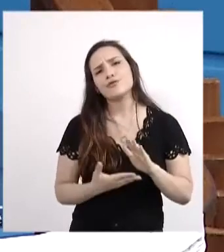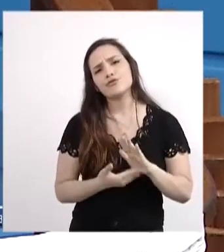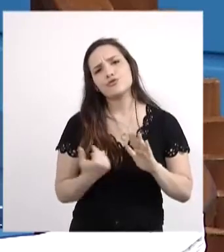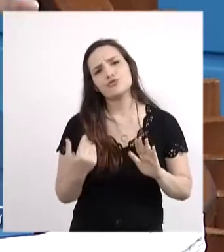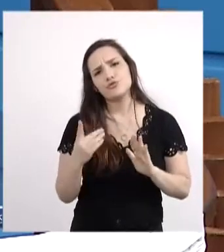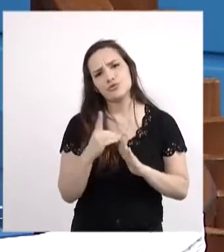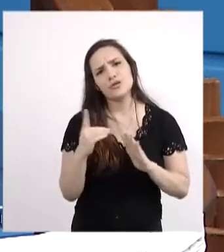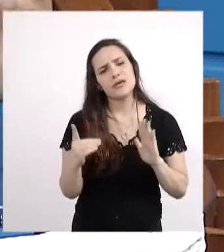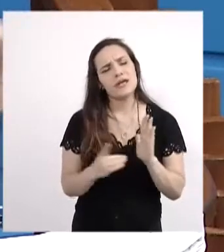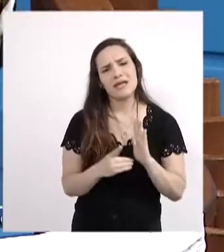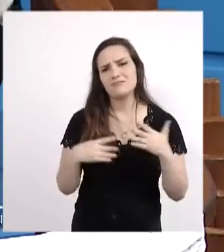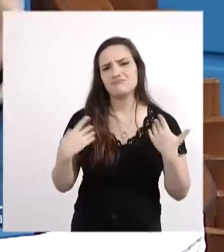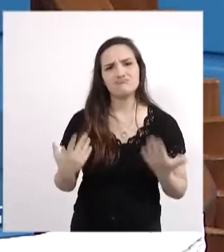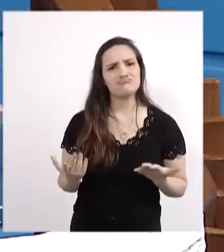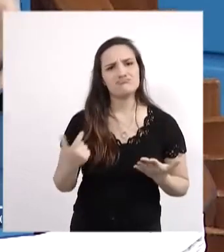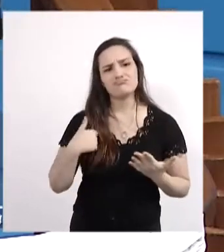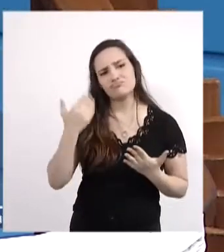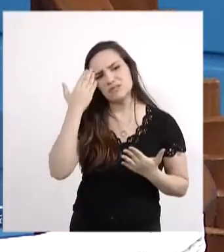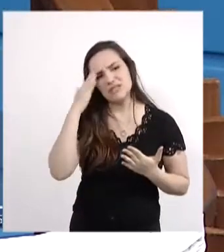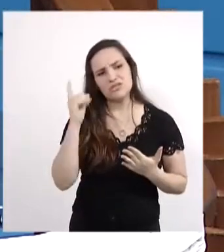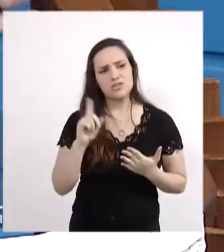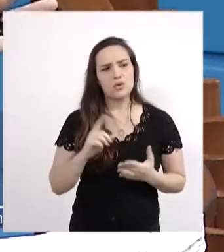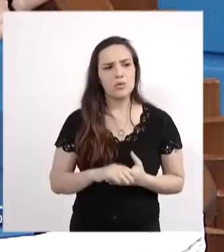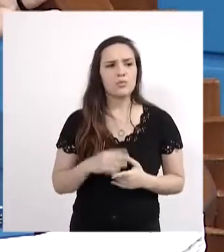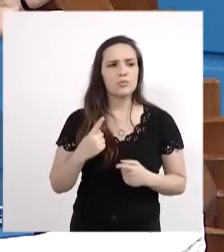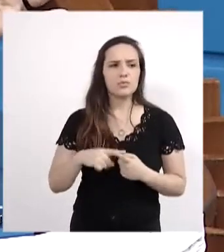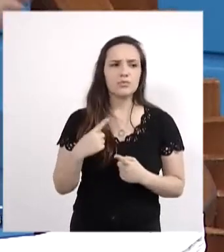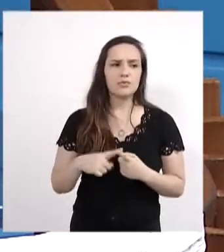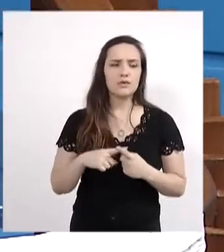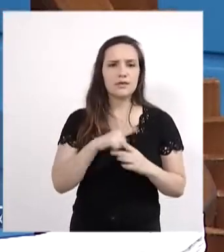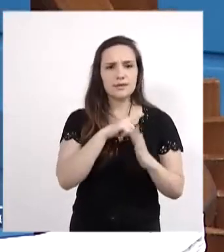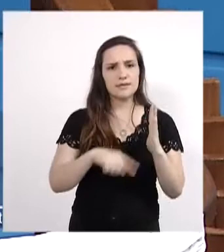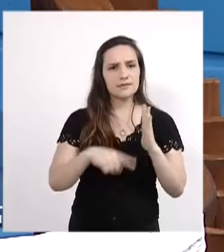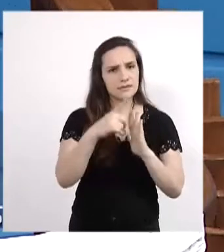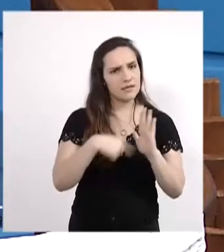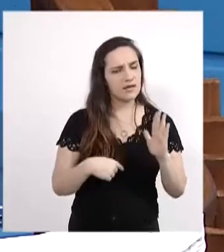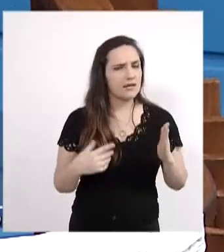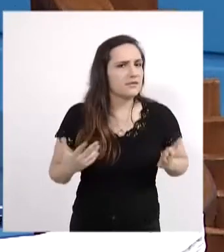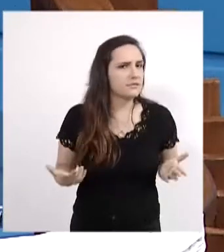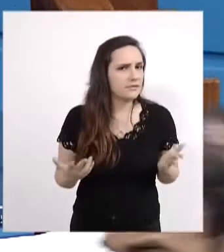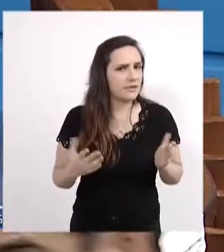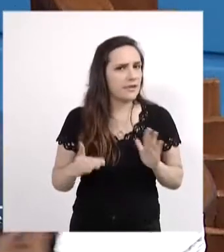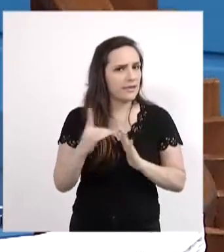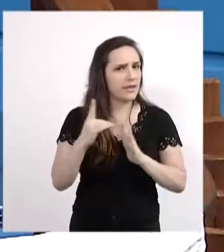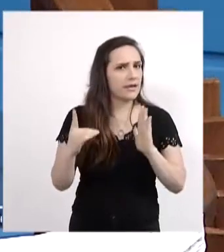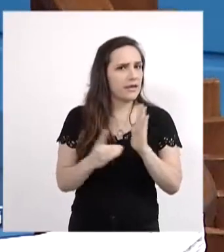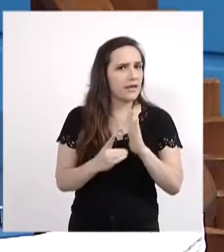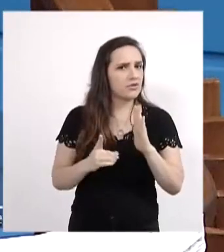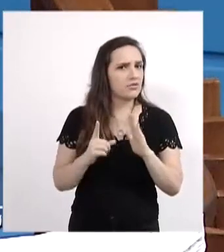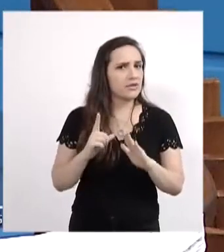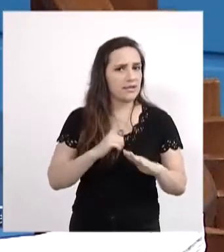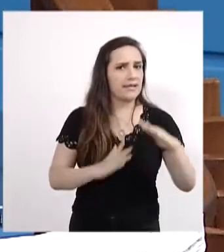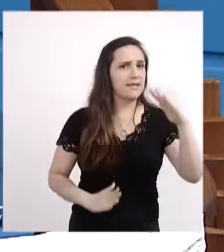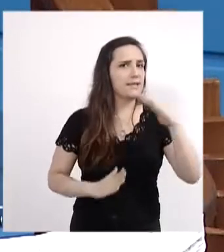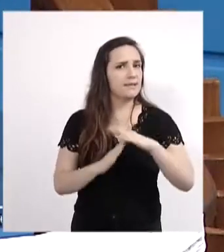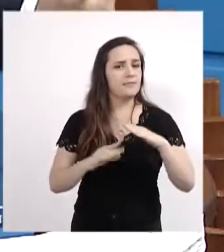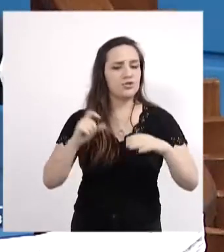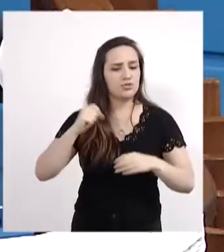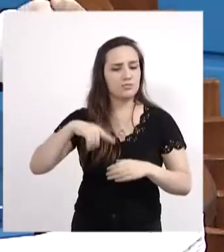dessa medida do governo Bolsonaro? Qual que é a razão? Se não existe hoje a necessidade